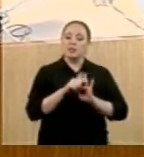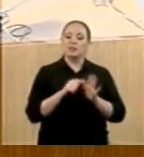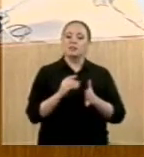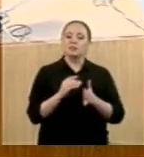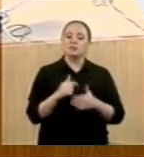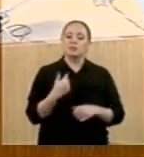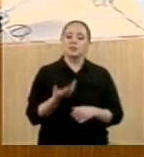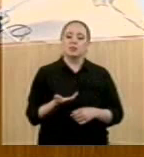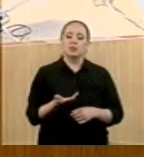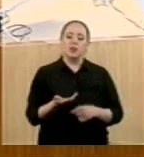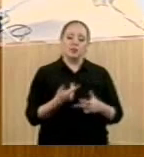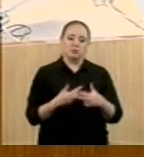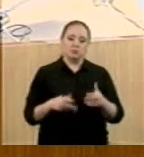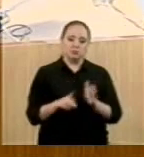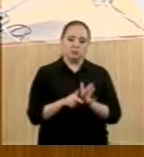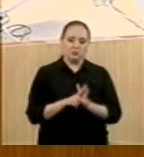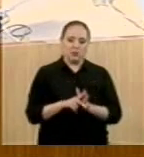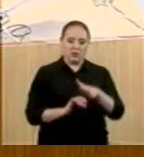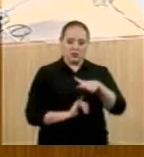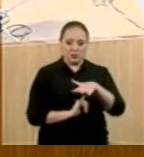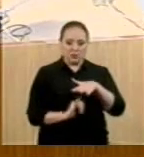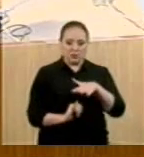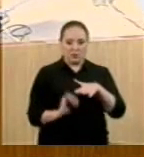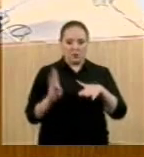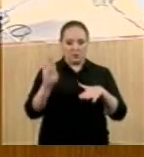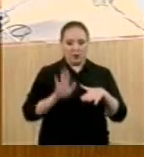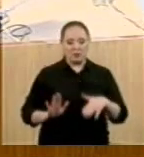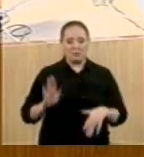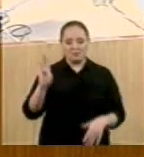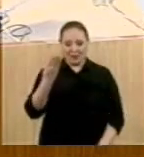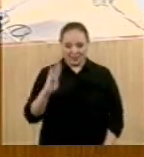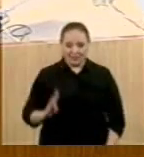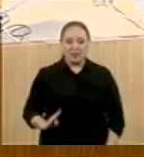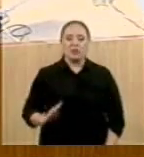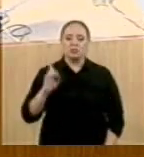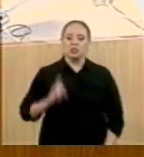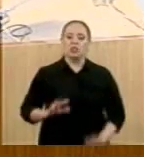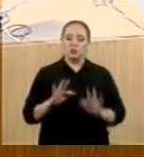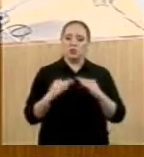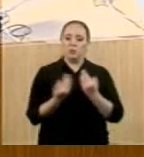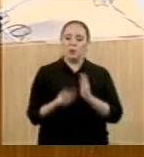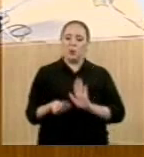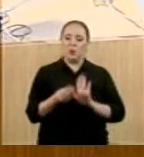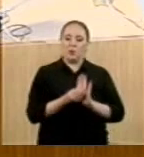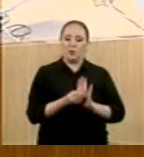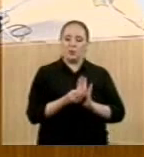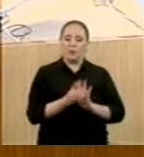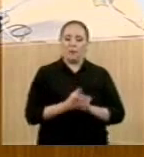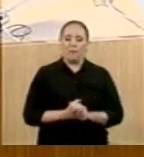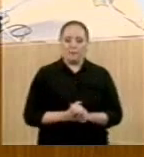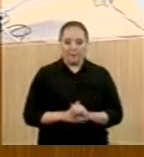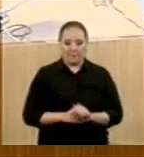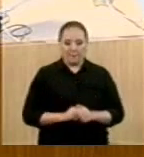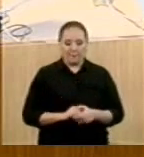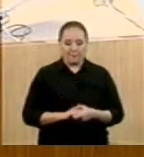o Amicus Curiae, Instituto Brasileiro de Direito de Família, trouxe aos autos e reproduz em meu voto.